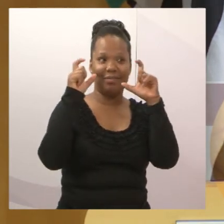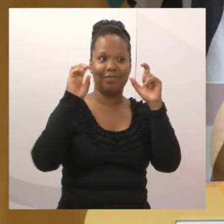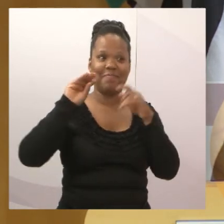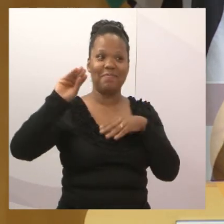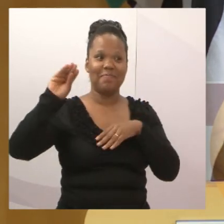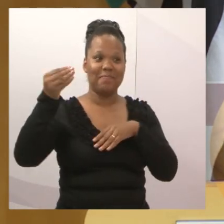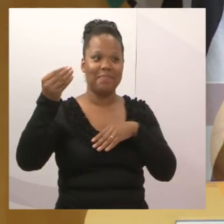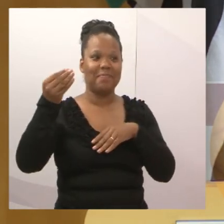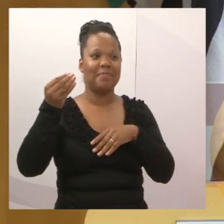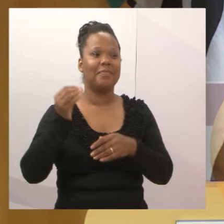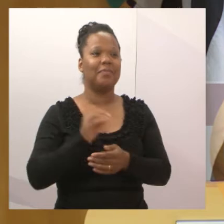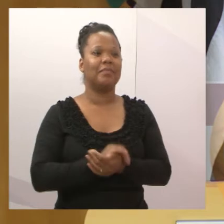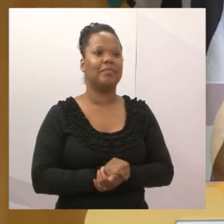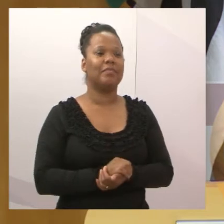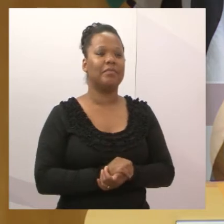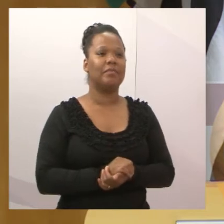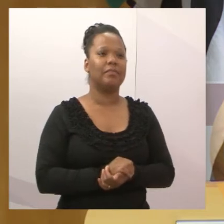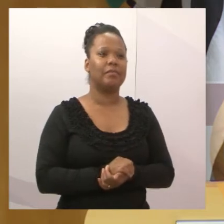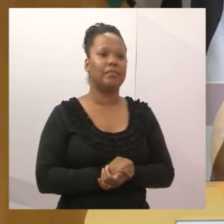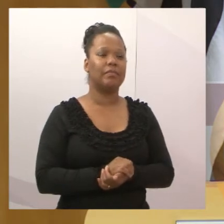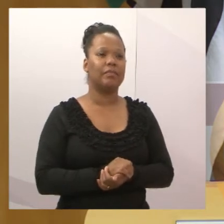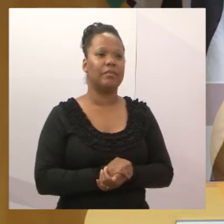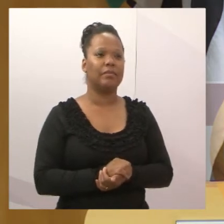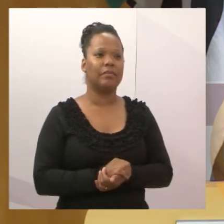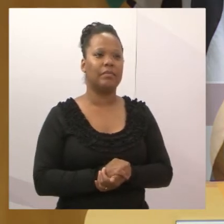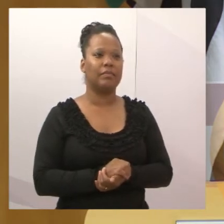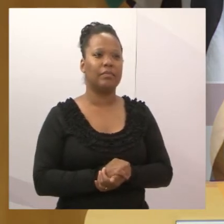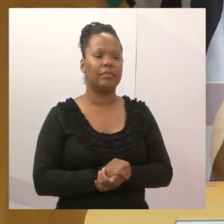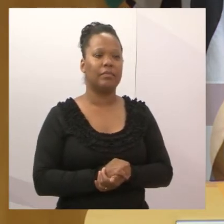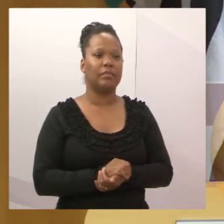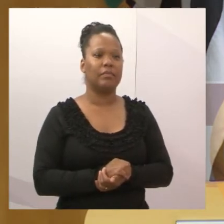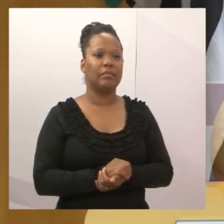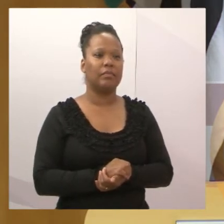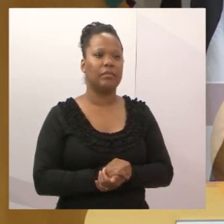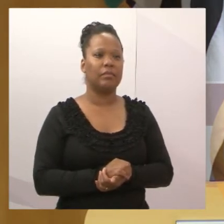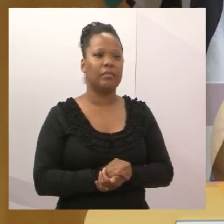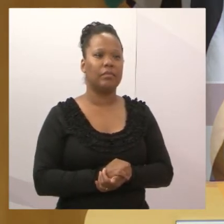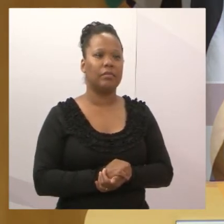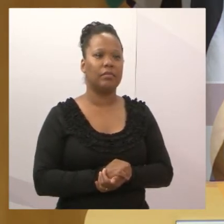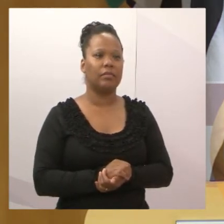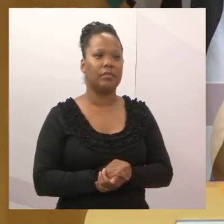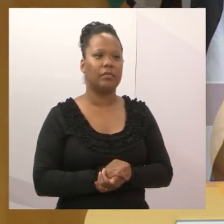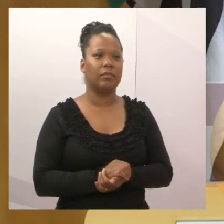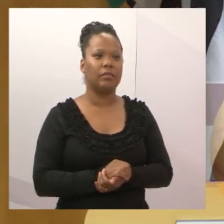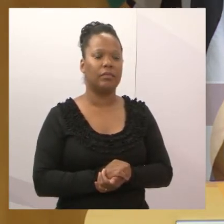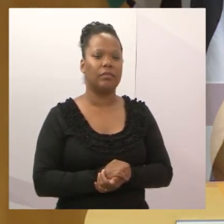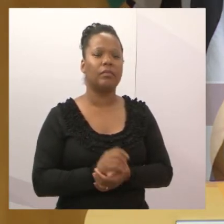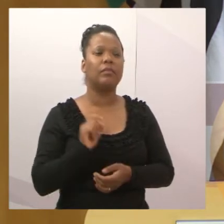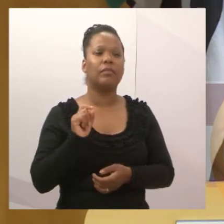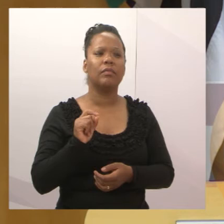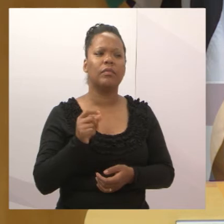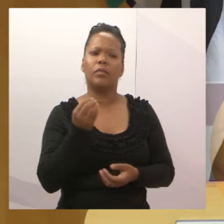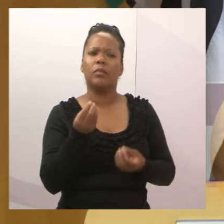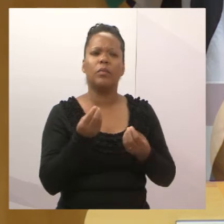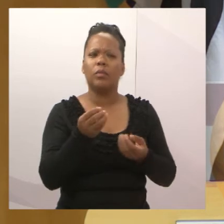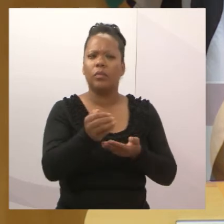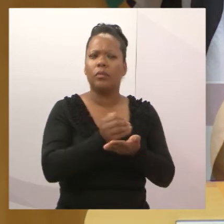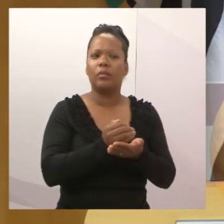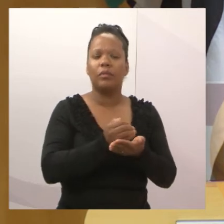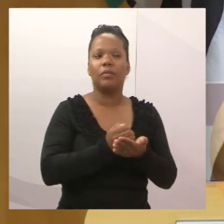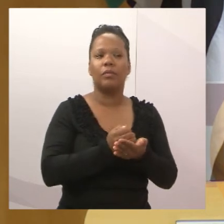E essa peça de picanha, ela é custeada com o suor do